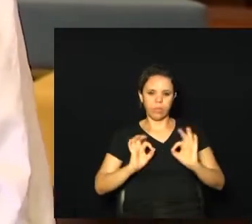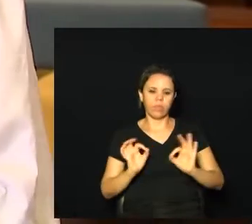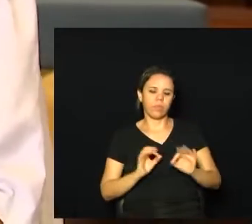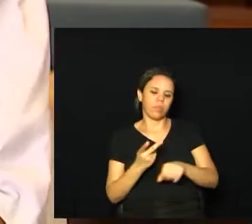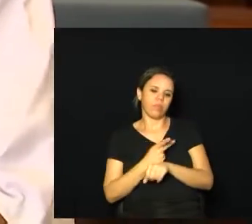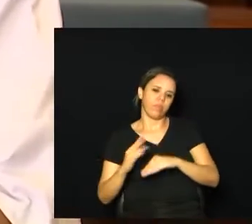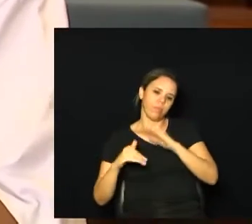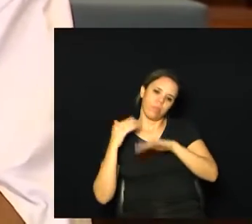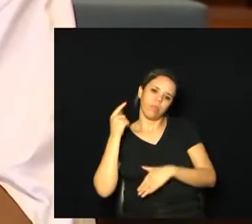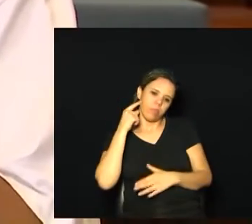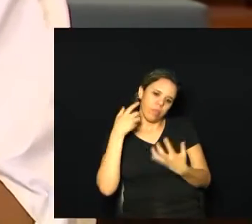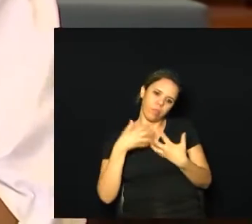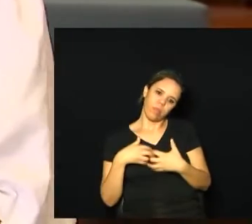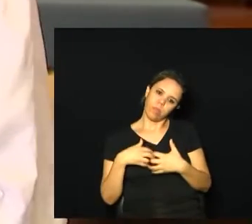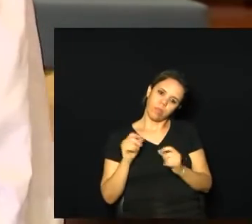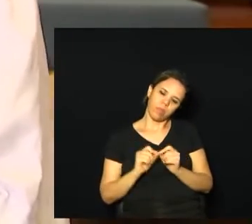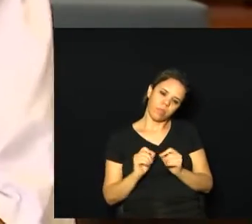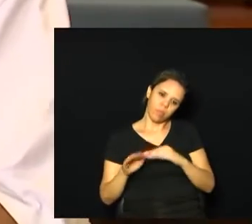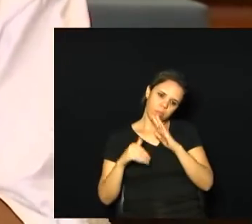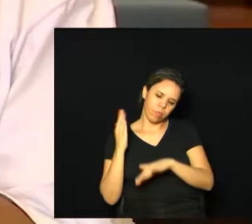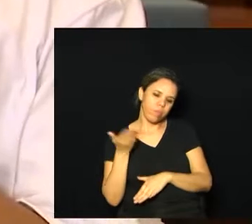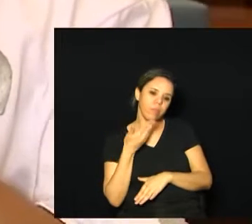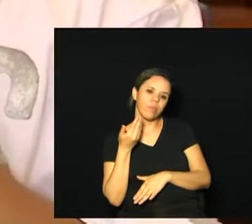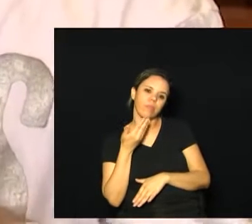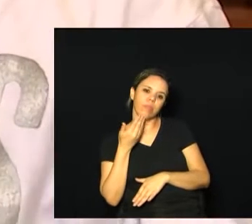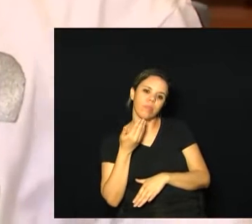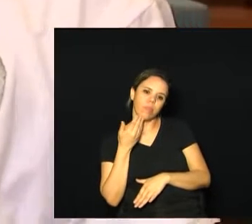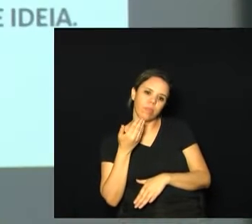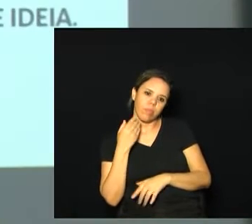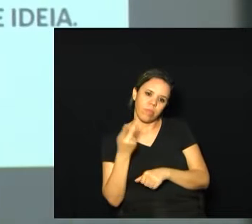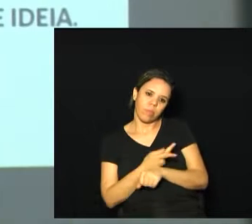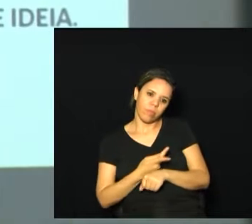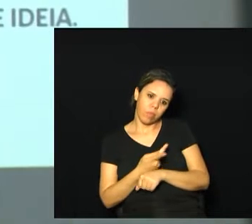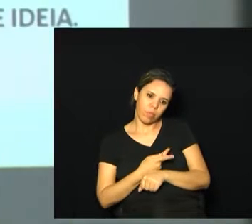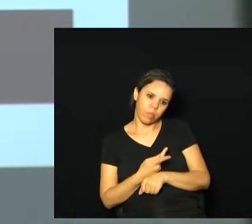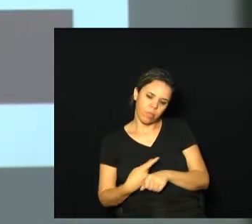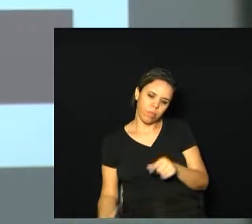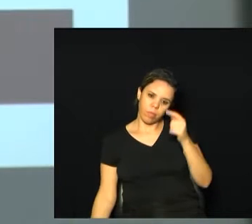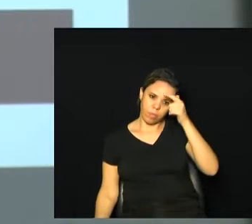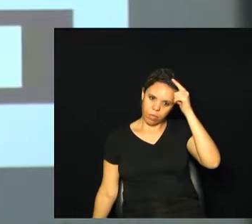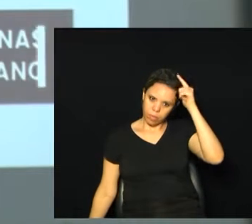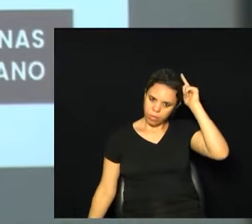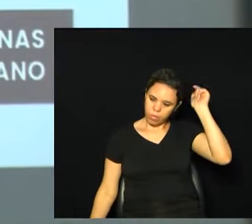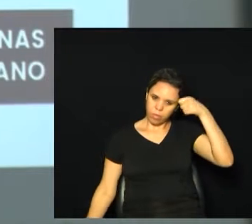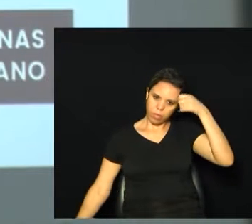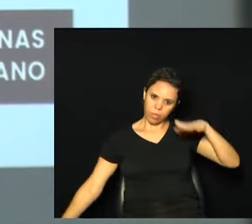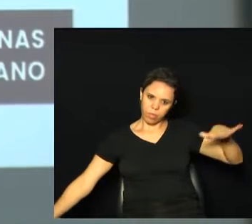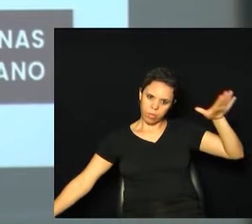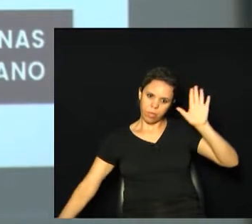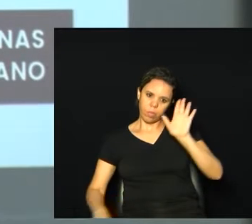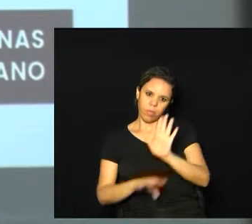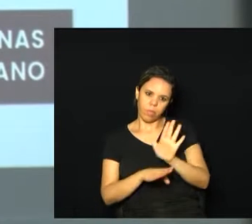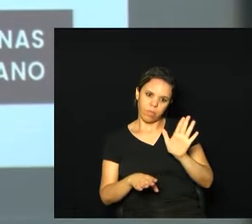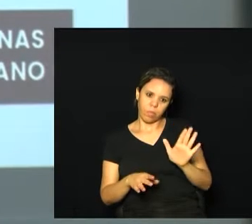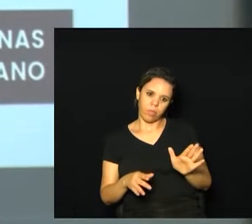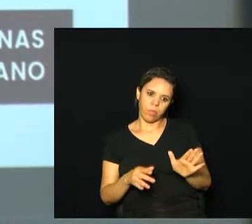procurei desenvolver uma ideia que, além de facilitar essa busca, essa procura dos salões de cabelo afro, também ajudasse também